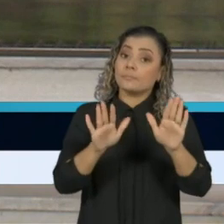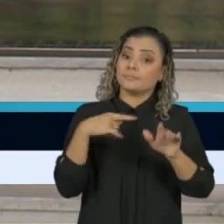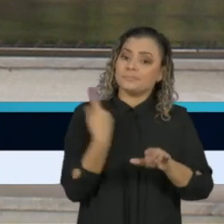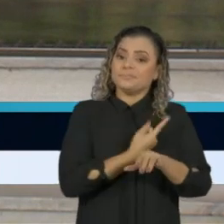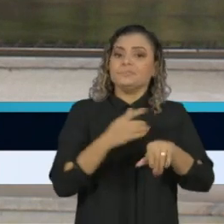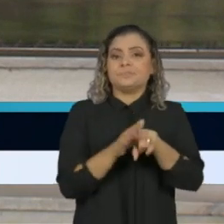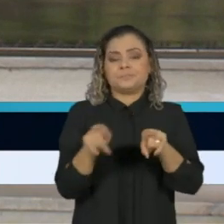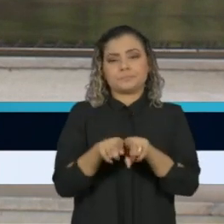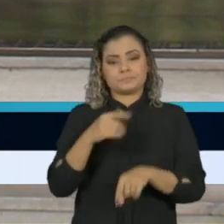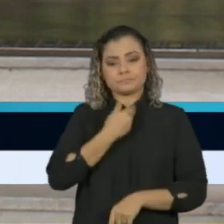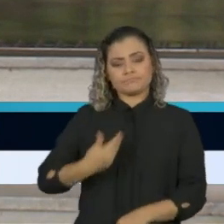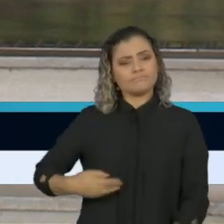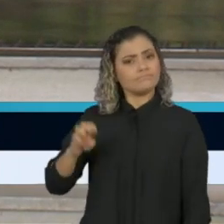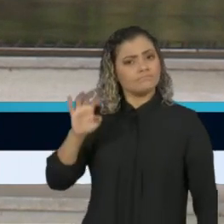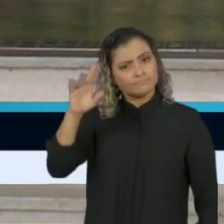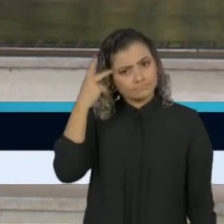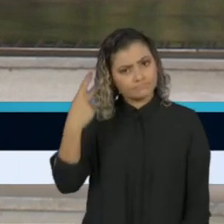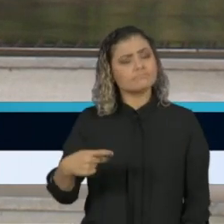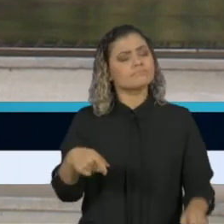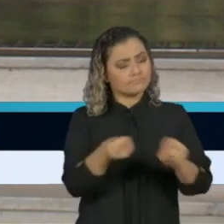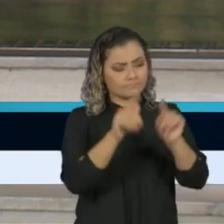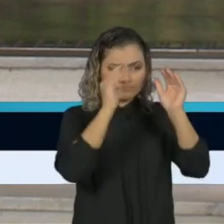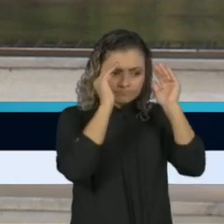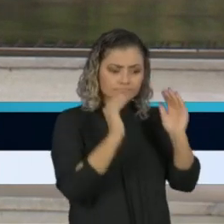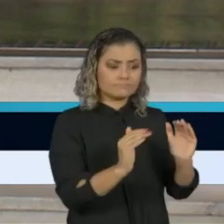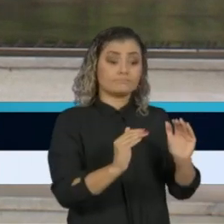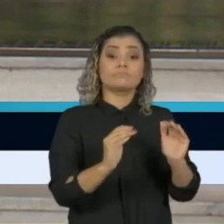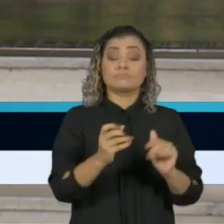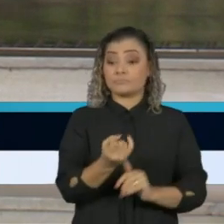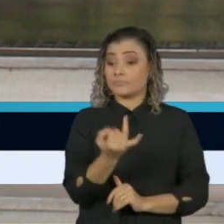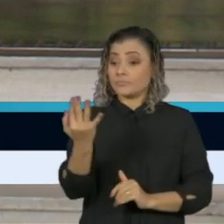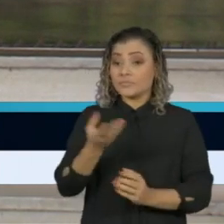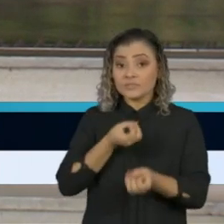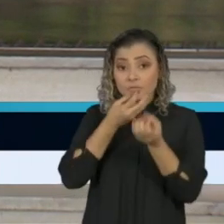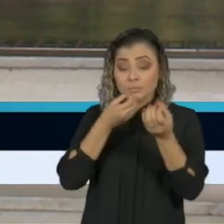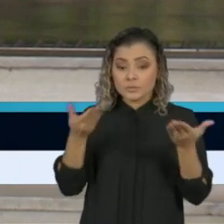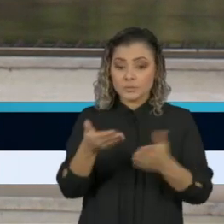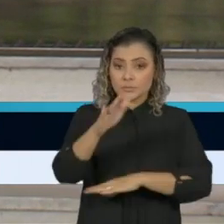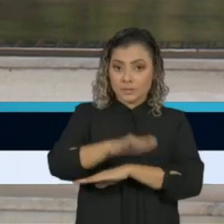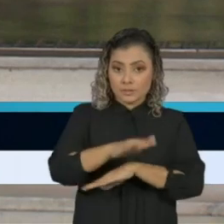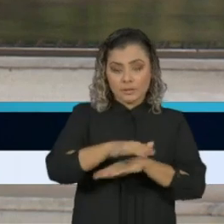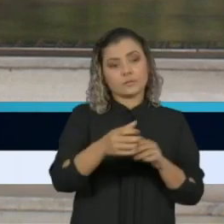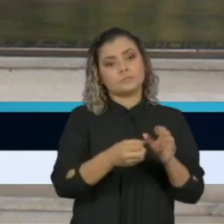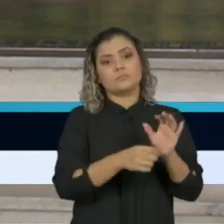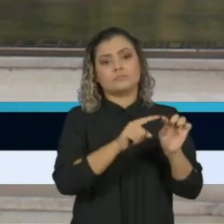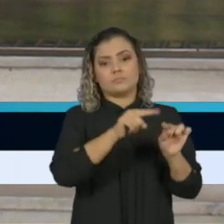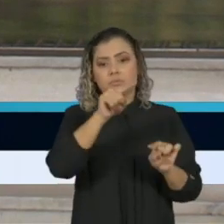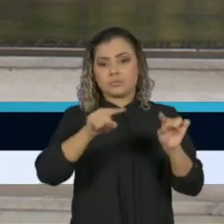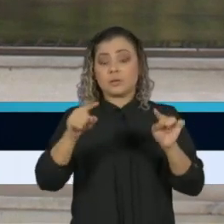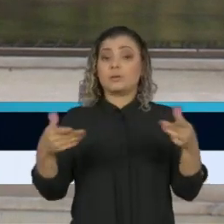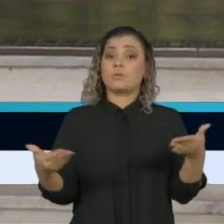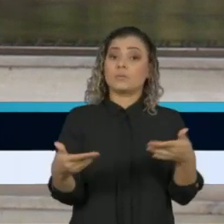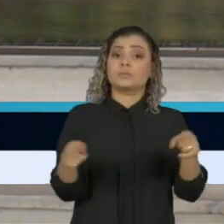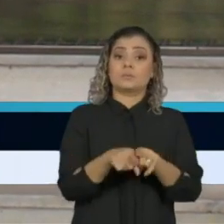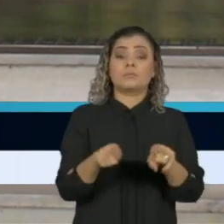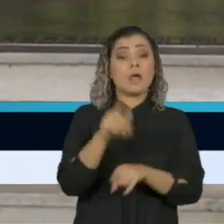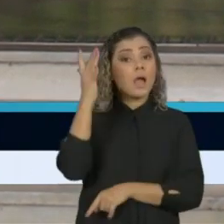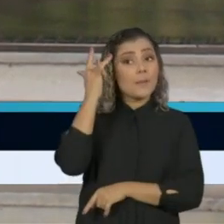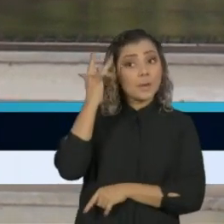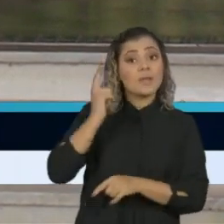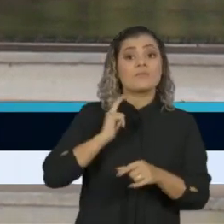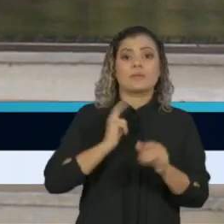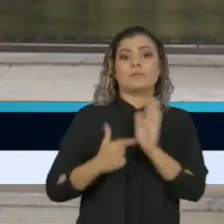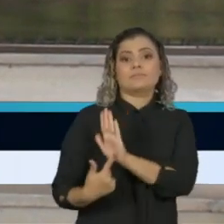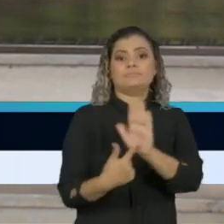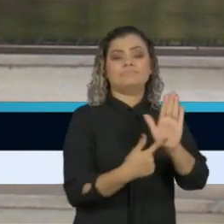mesmo o governo do estado de São Paulo. Os dados estarão disponíveis hoje à tarde e amanhã nós vamos ter aqui nessa mesma coletiva o balanço